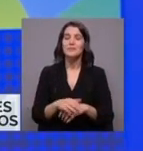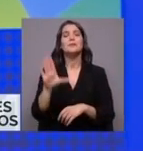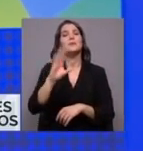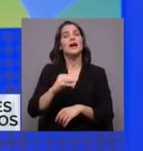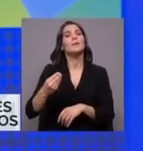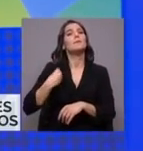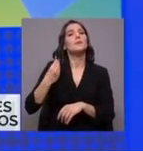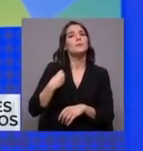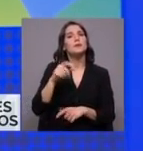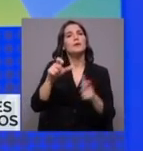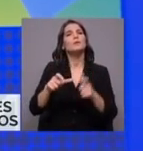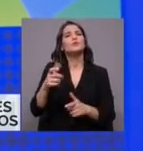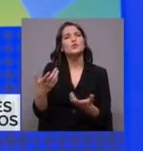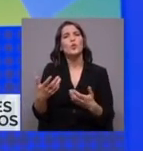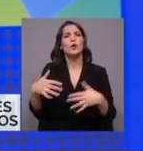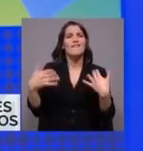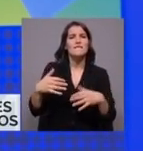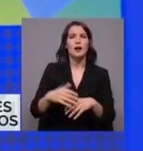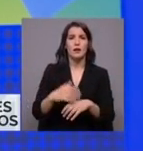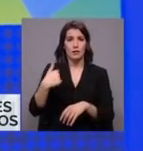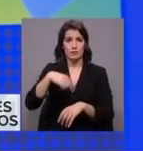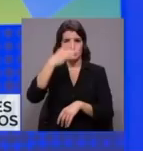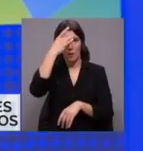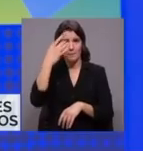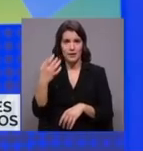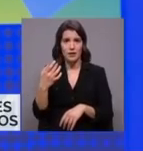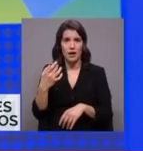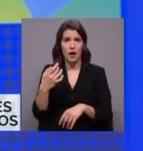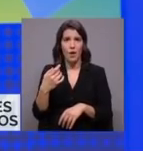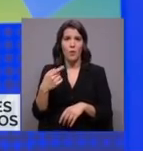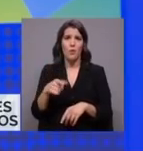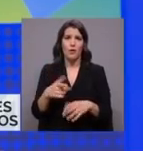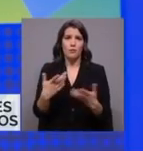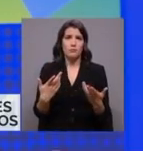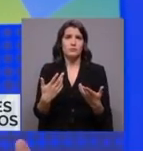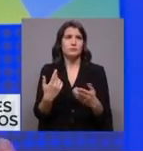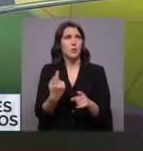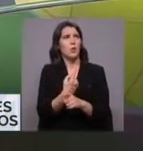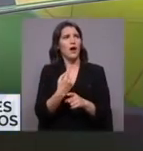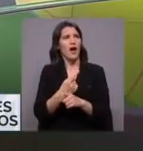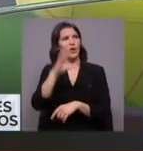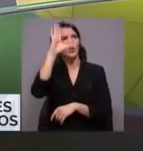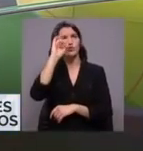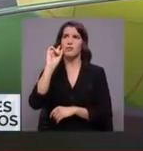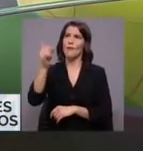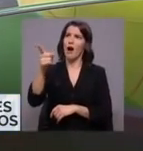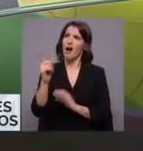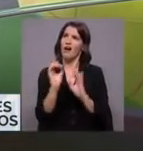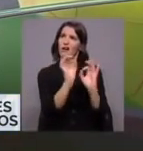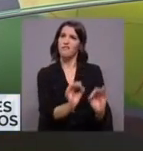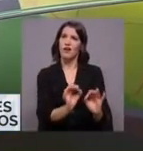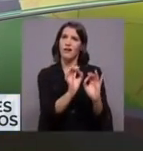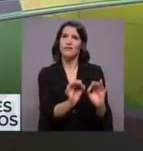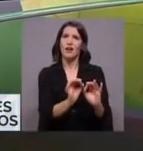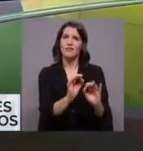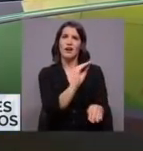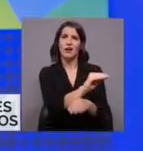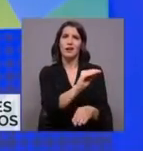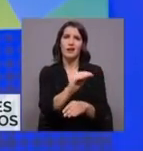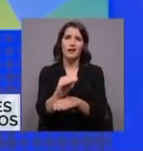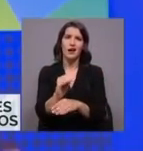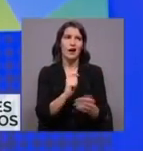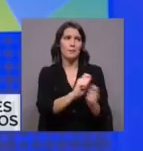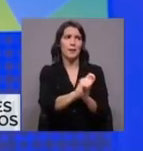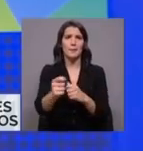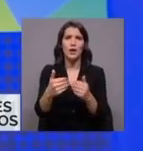preocupação com os mais sobre os seres não é do nosso ponto de vista uma visão assistencialista da coisa de ser gostado até que segurar lá todos aqueles que são favoráveis